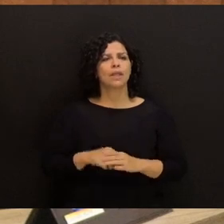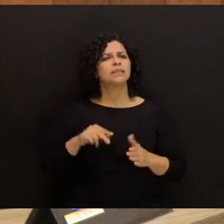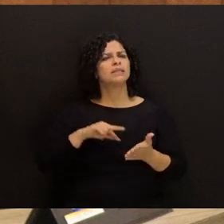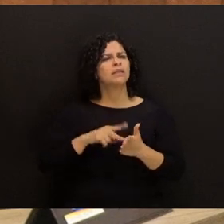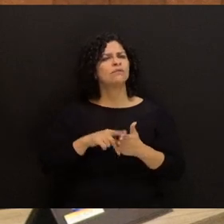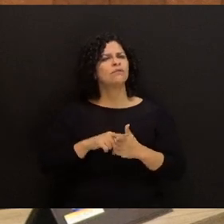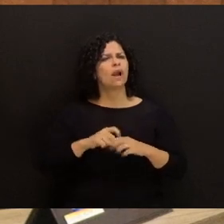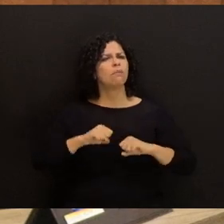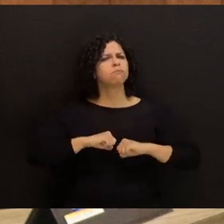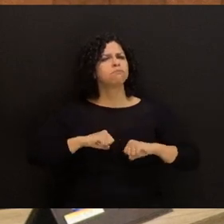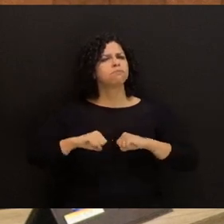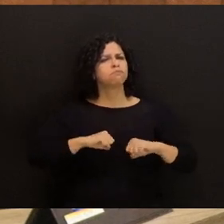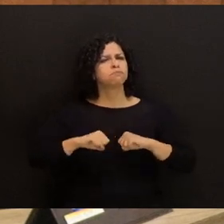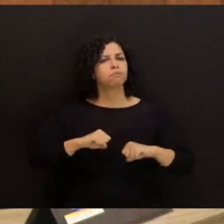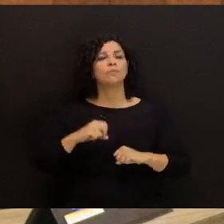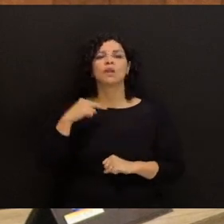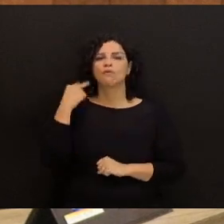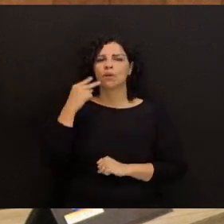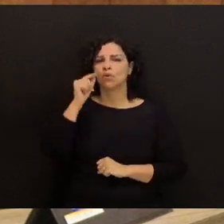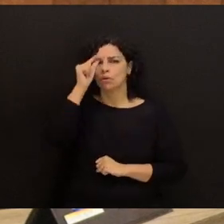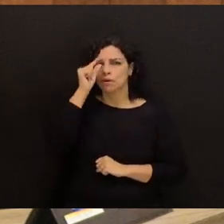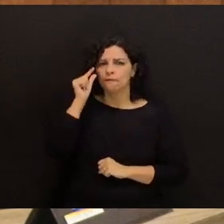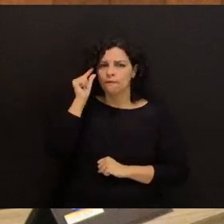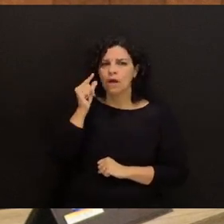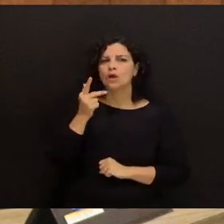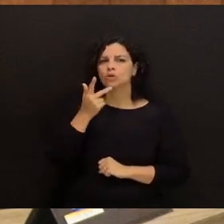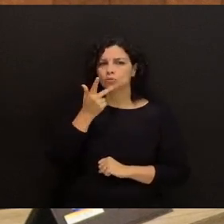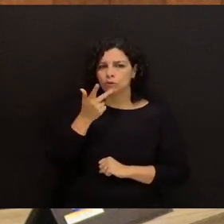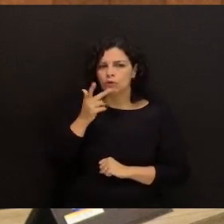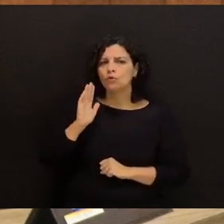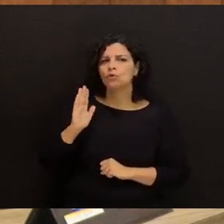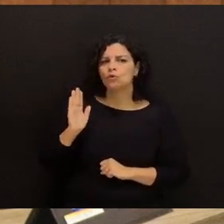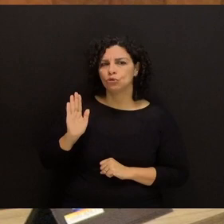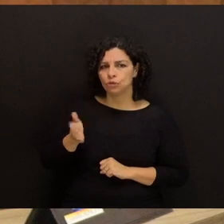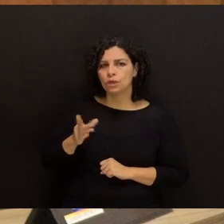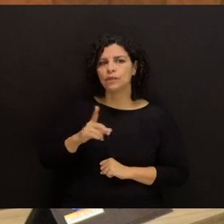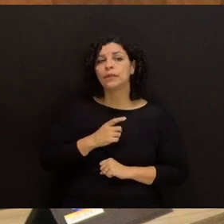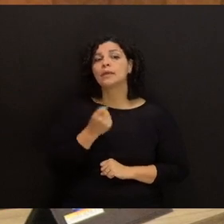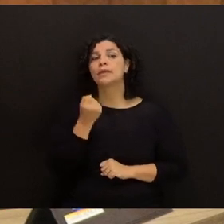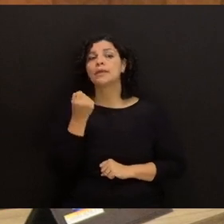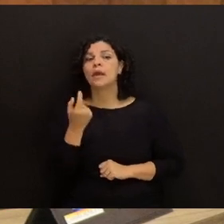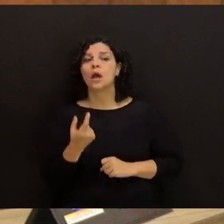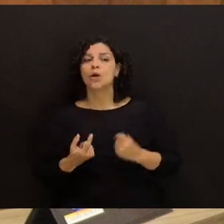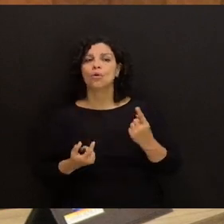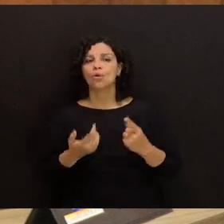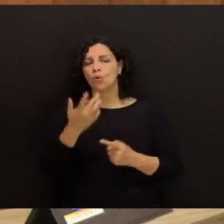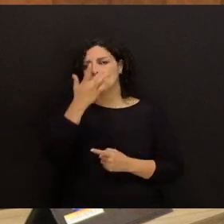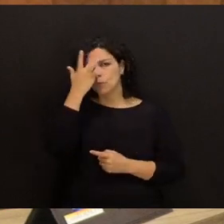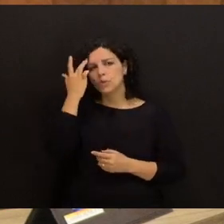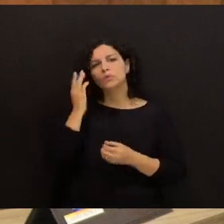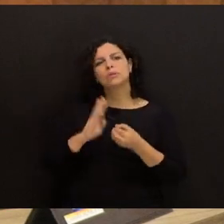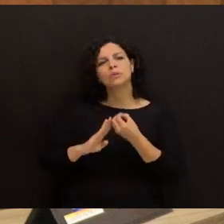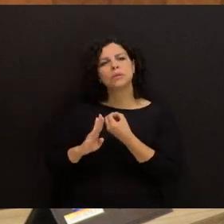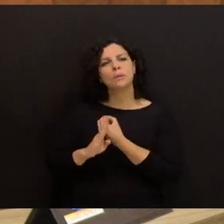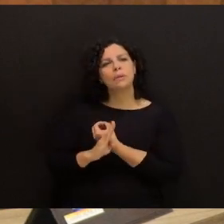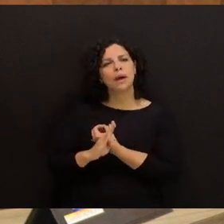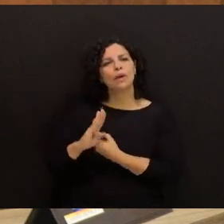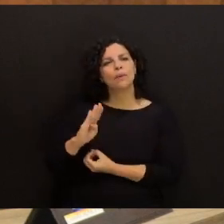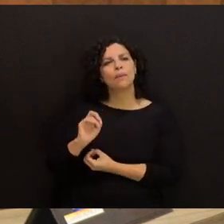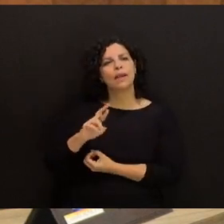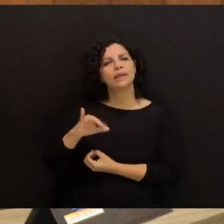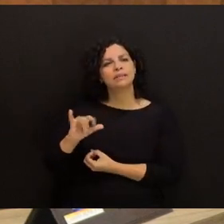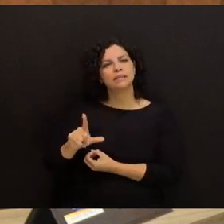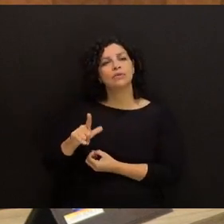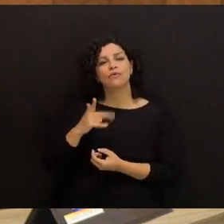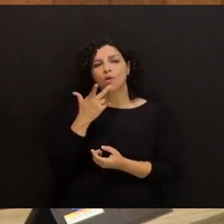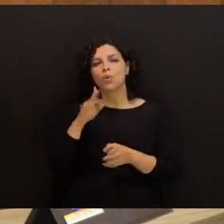ainda que a nobre vereadora Fátima de Paula comentou e algumas pessoas o Jardim Brasil teria tido algum contato